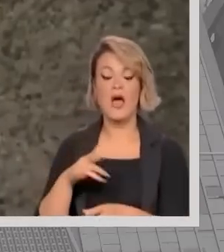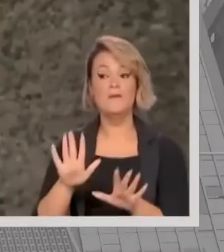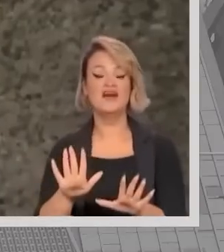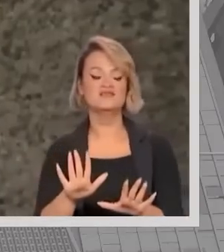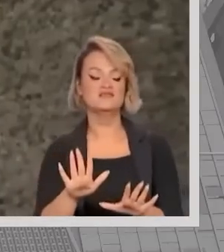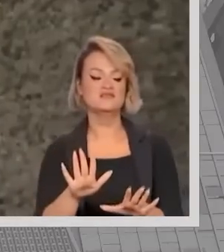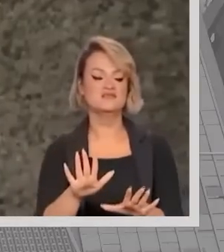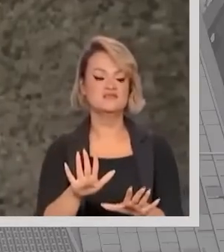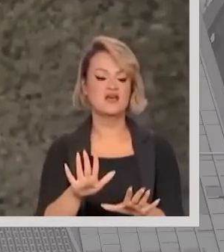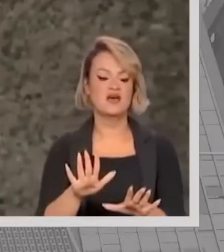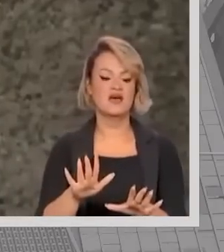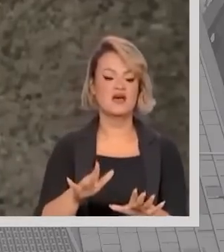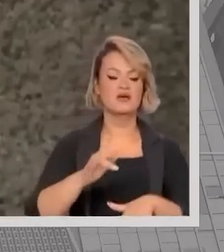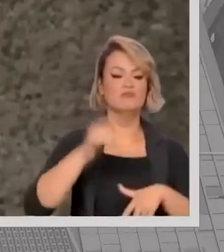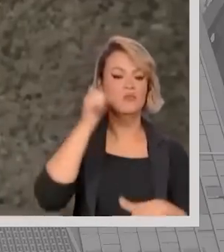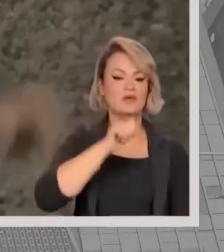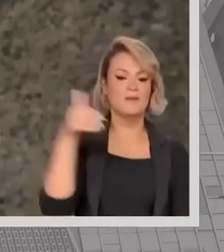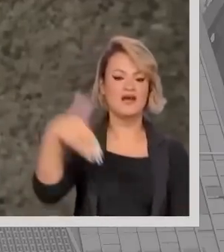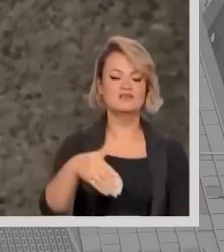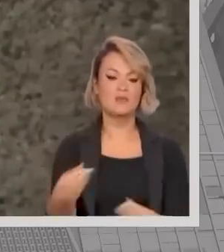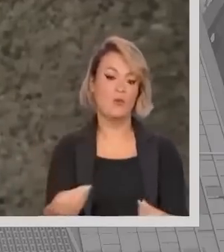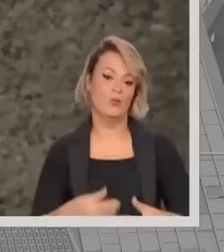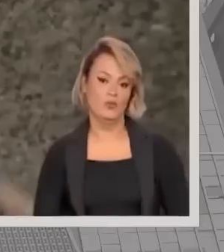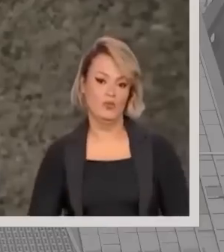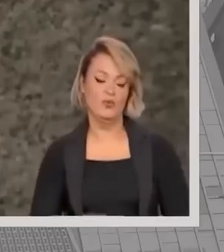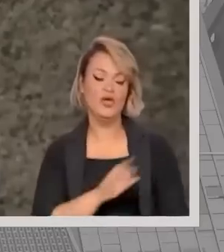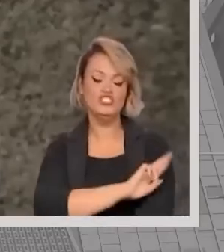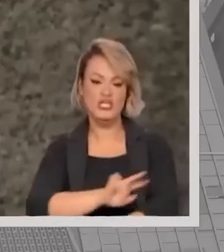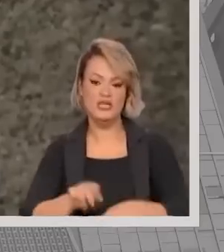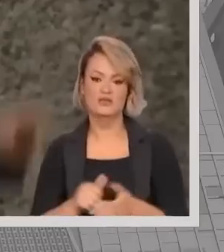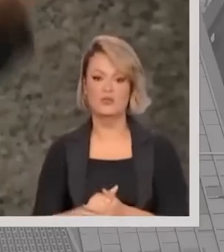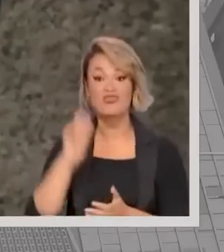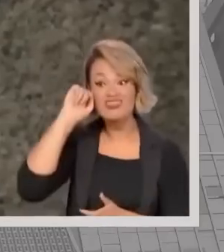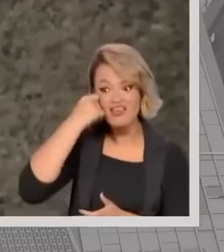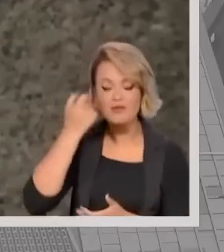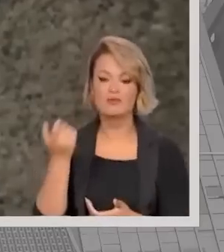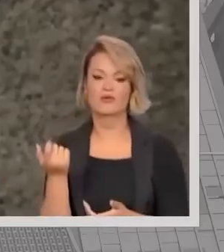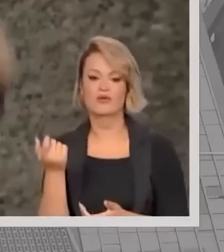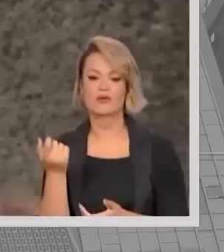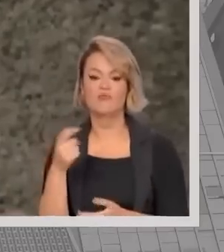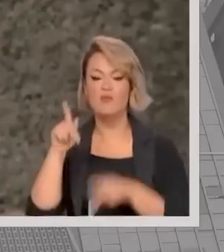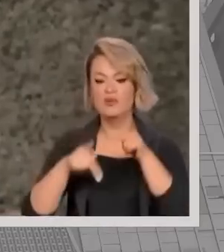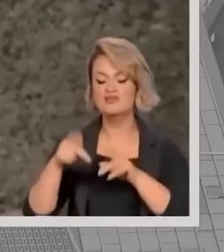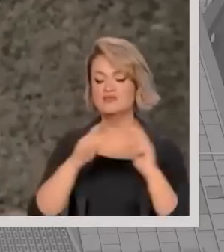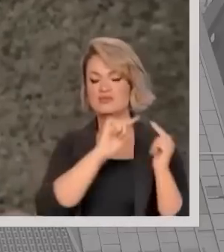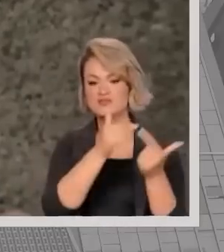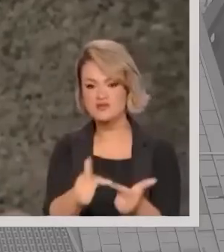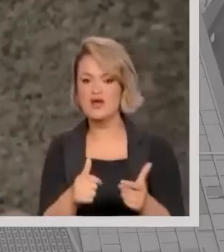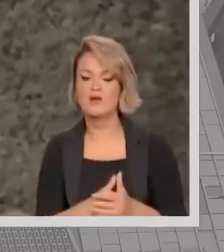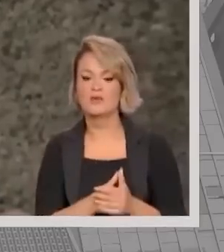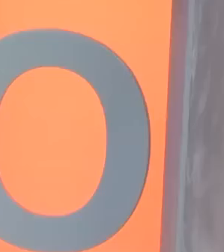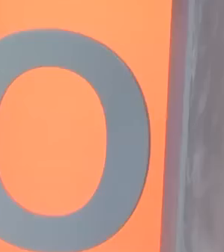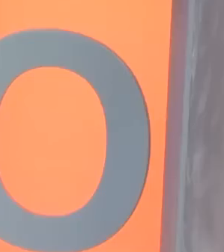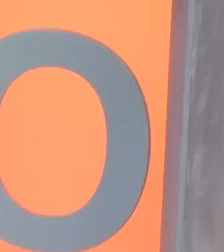governo... o Koba. A cara do Koba. Estados Unidos cresceu... E olha aí que mostra a cara do mano. Agora. Essas horas os Estados